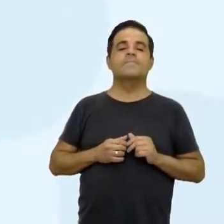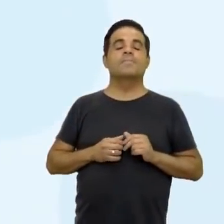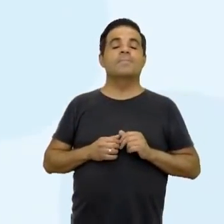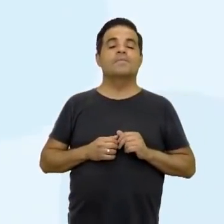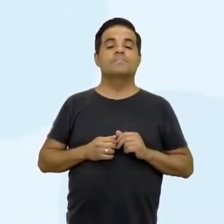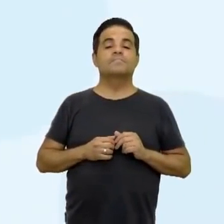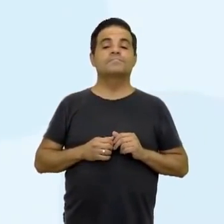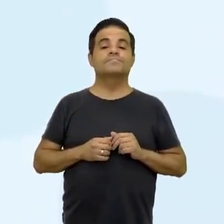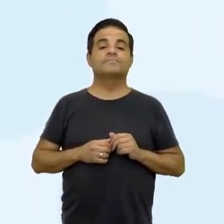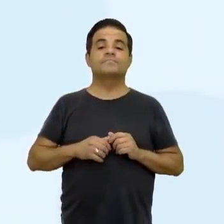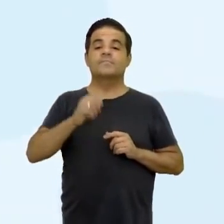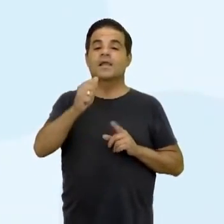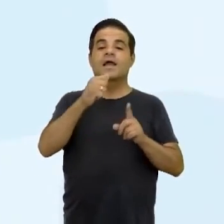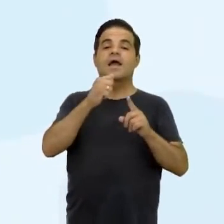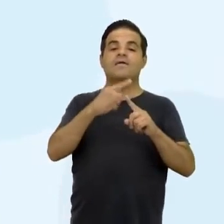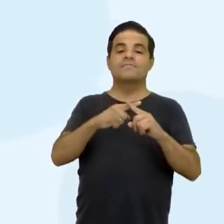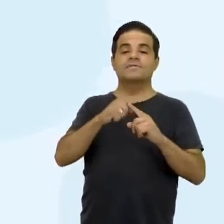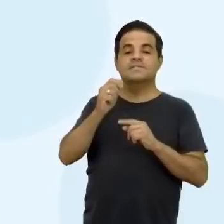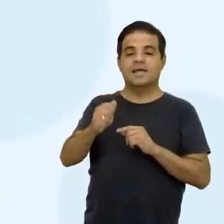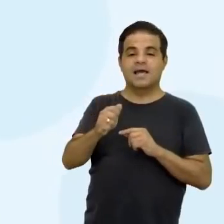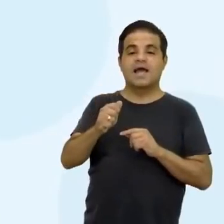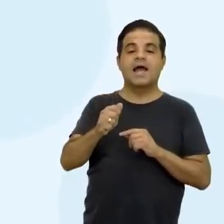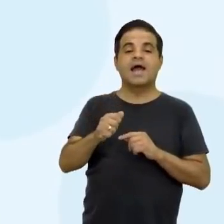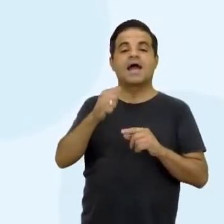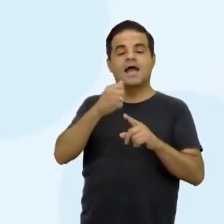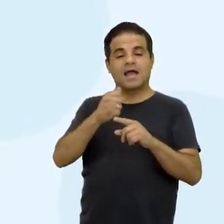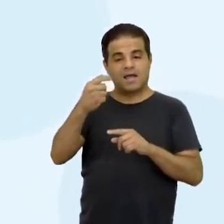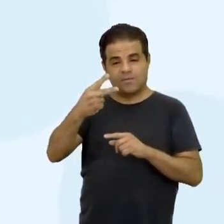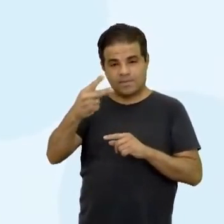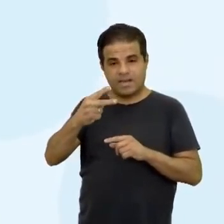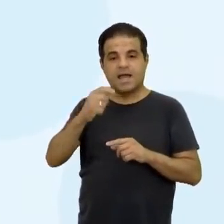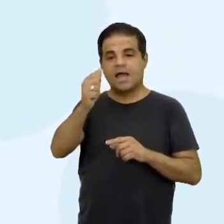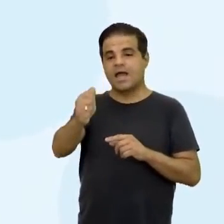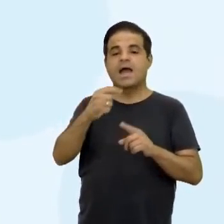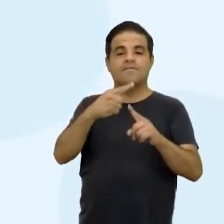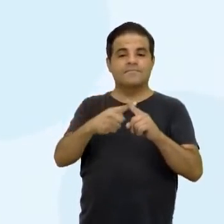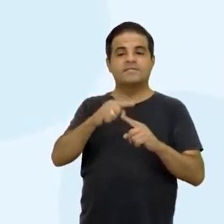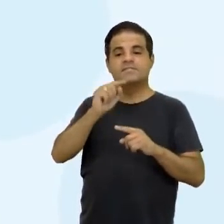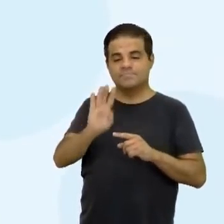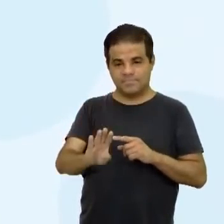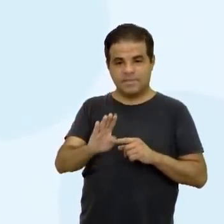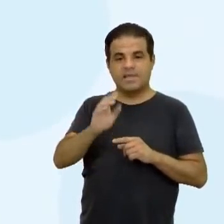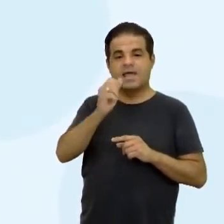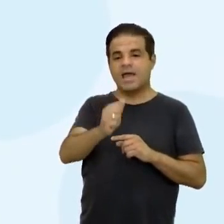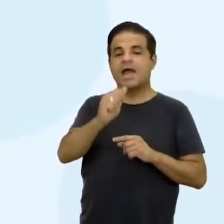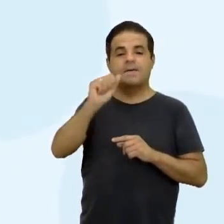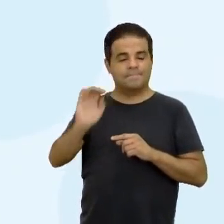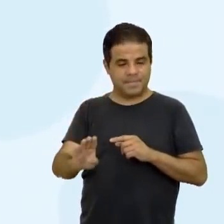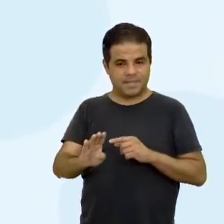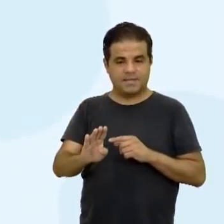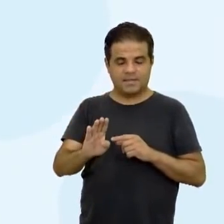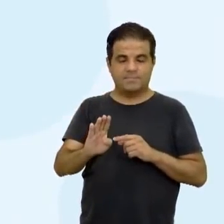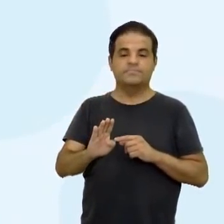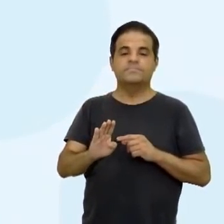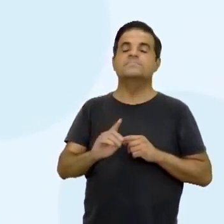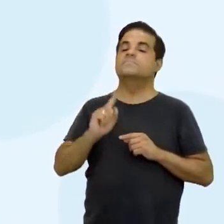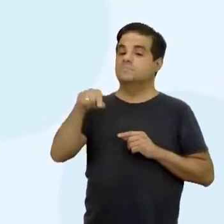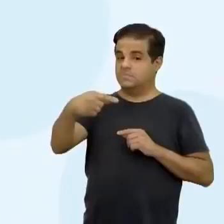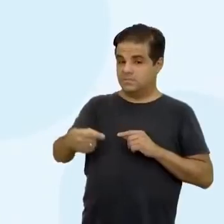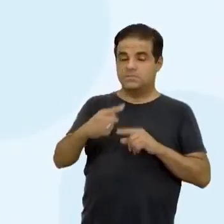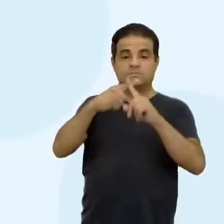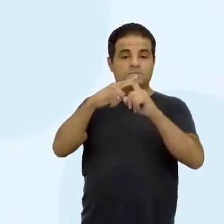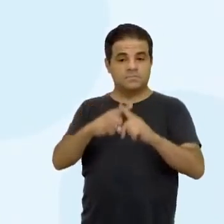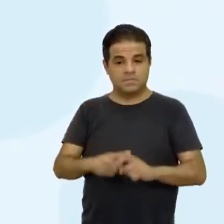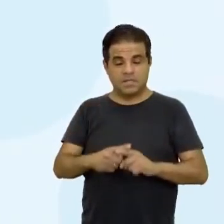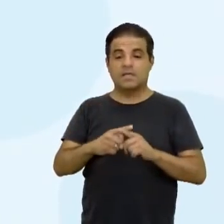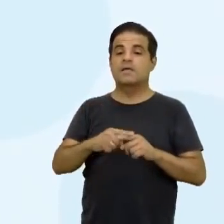fica assim né a vezes a quadrado a vezes B A B aí